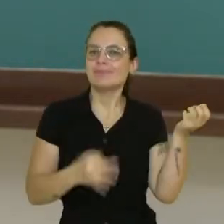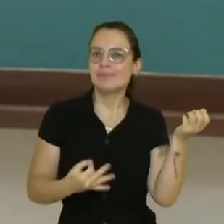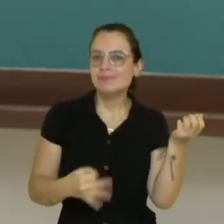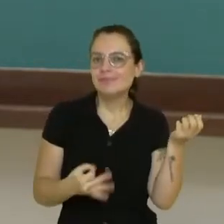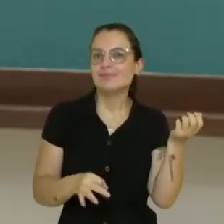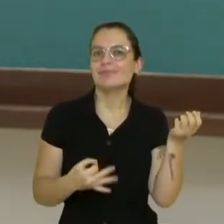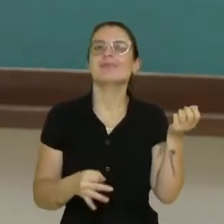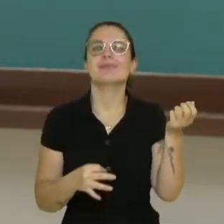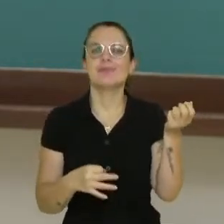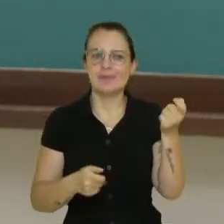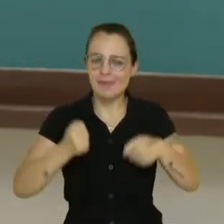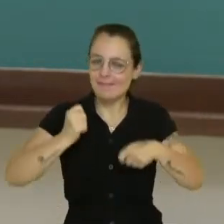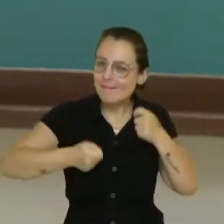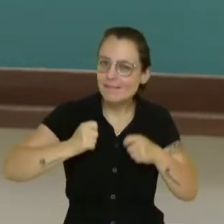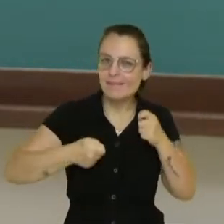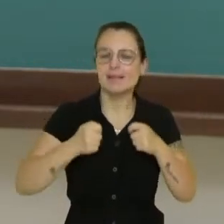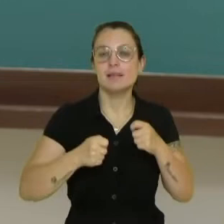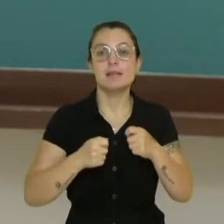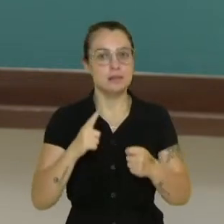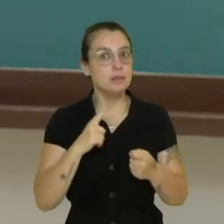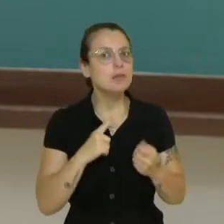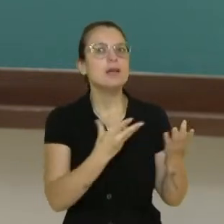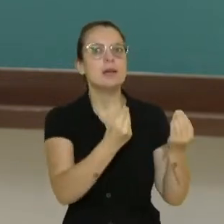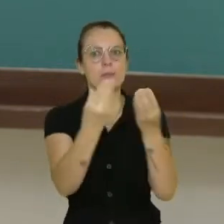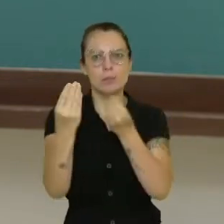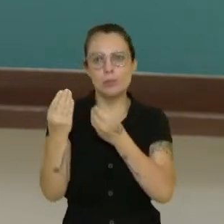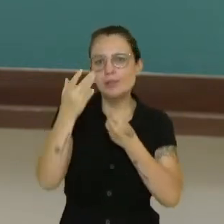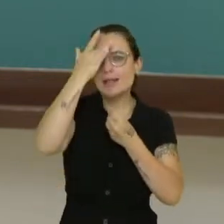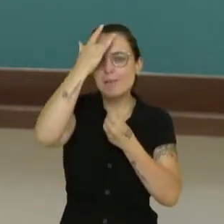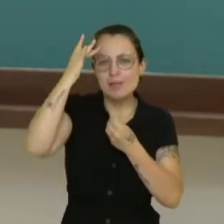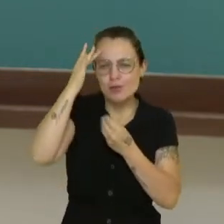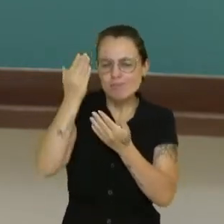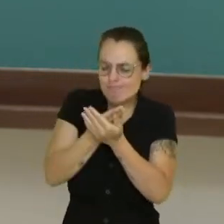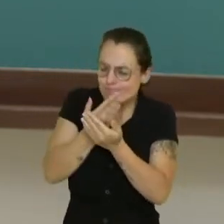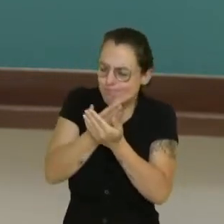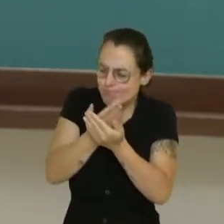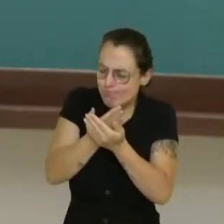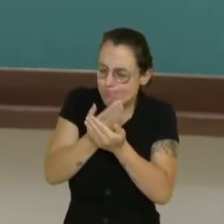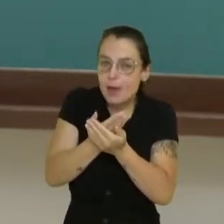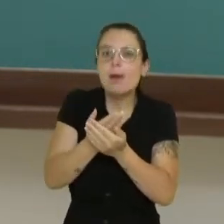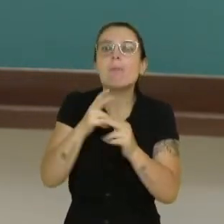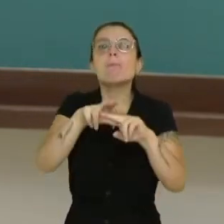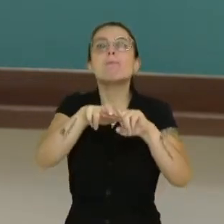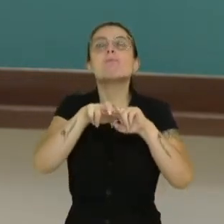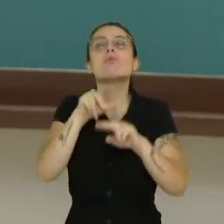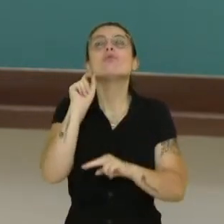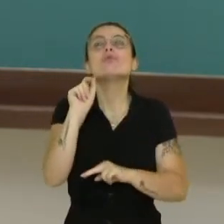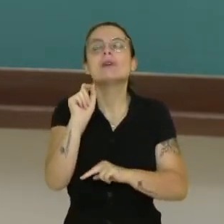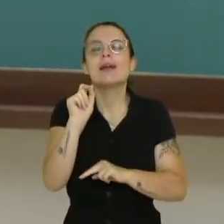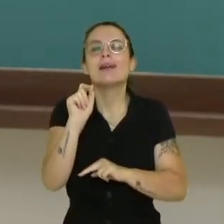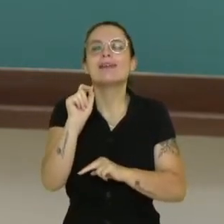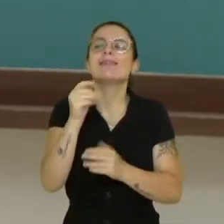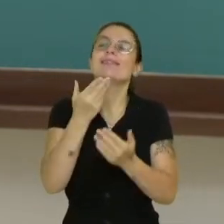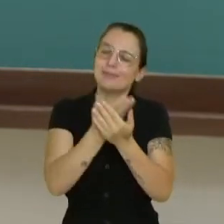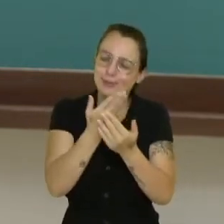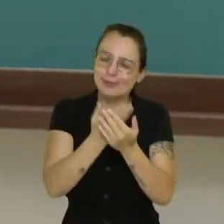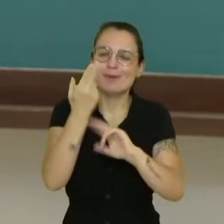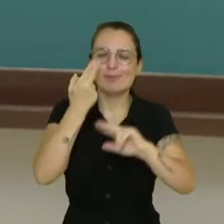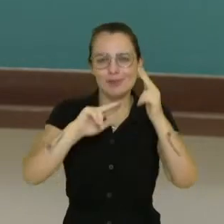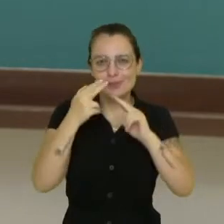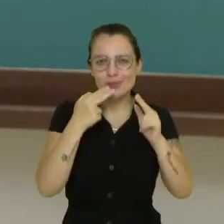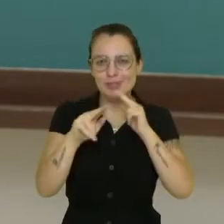que se dedicam em pesquisar novas possibilidades de produzir música. E quem permite isso é